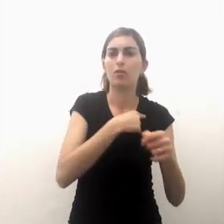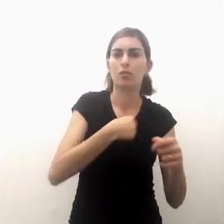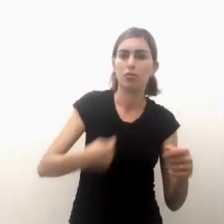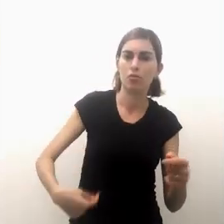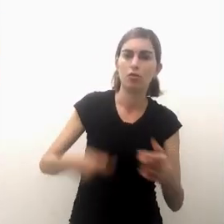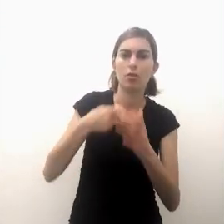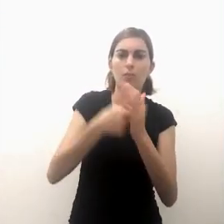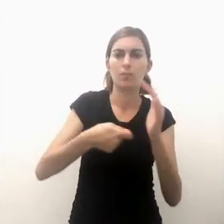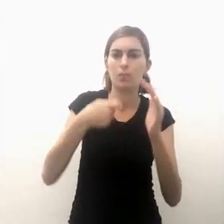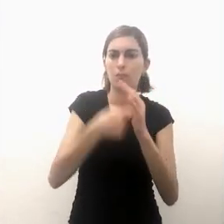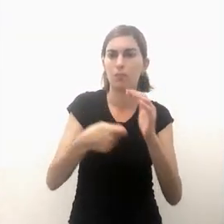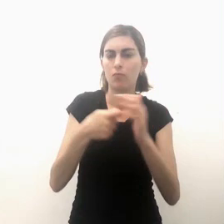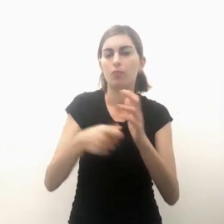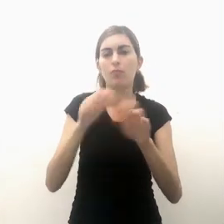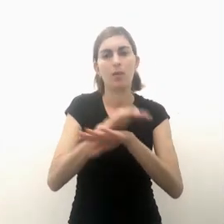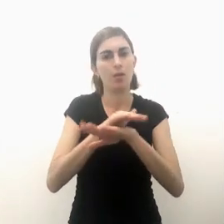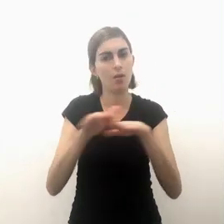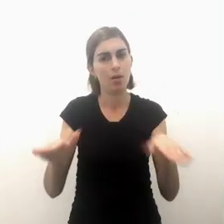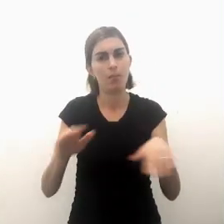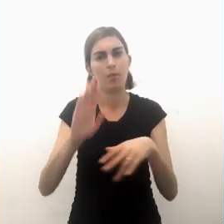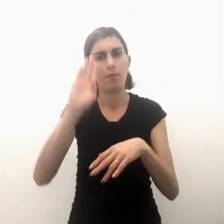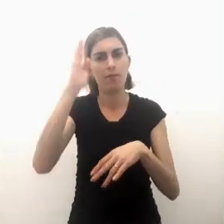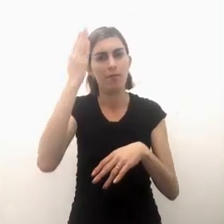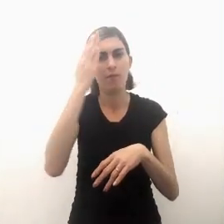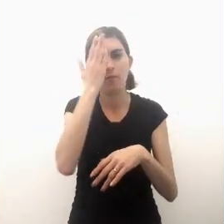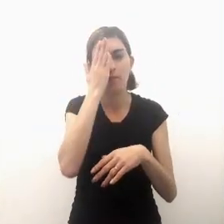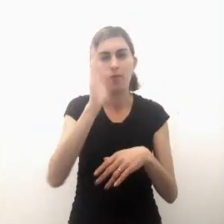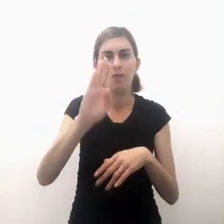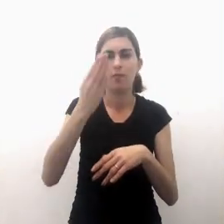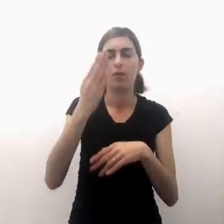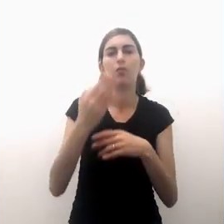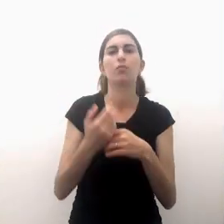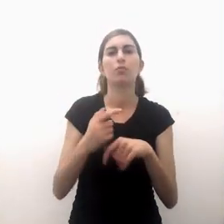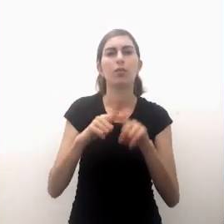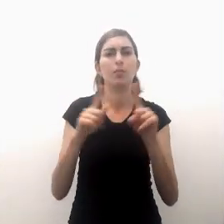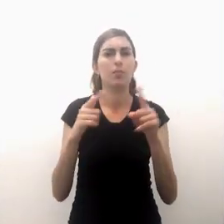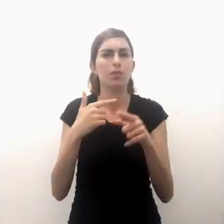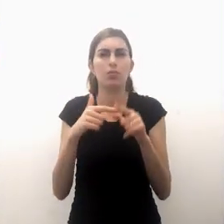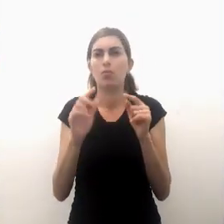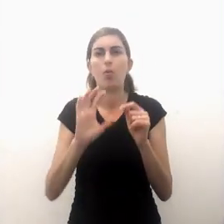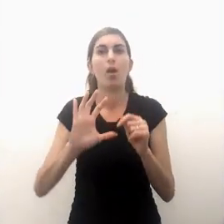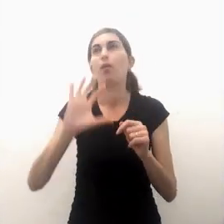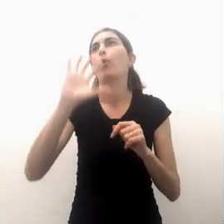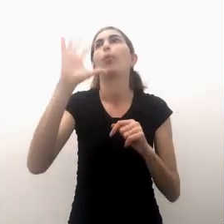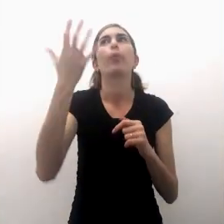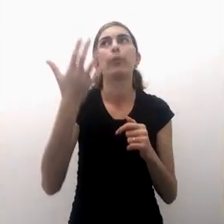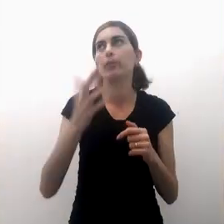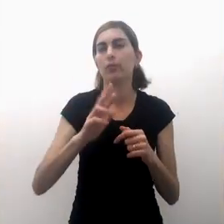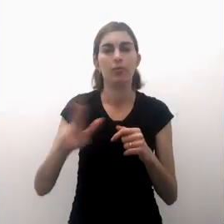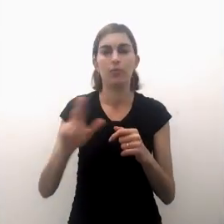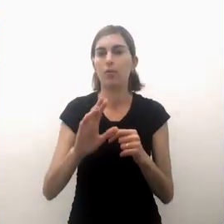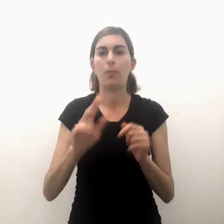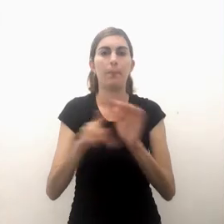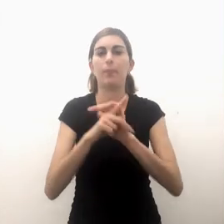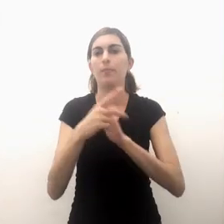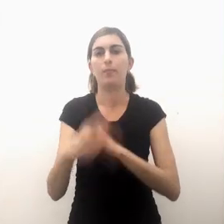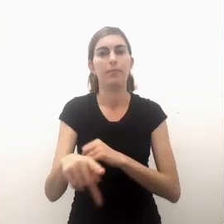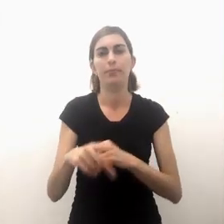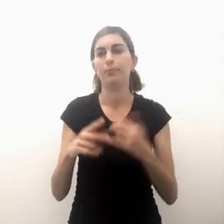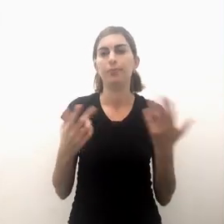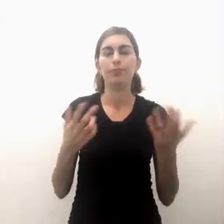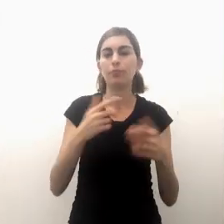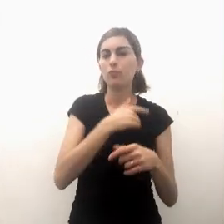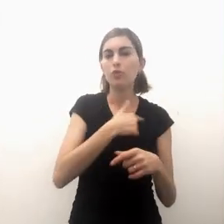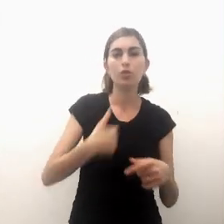fosse pressionada a acabar com a falsificação. Mas isso não aconteceu, tá, gente? Propriamente dito. A China